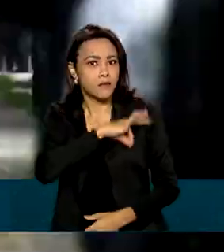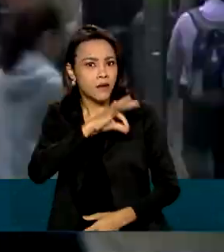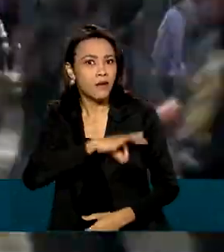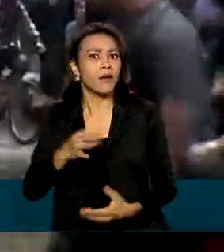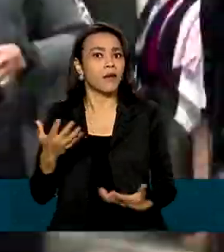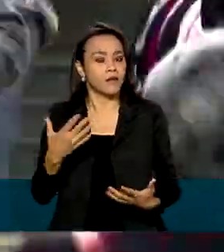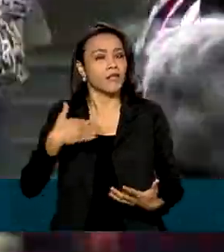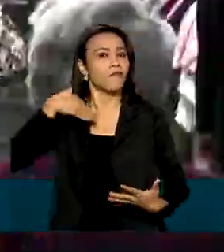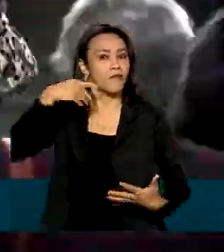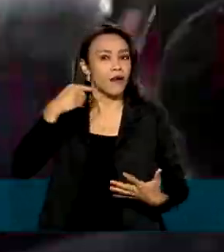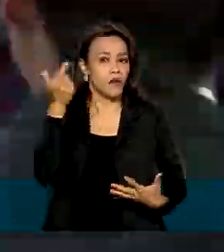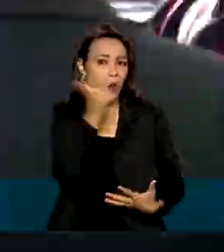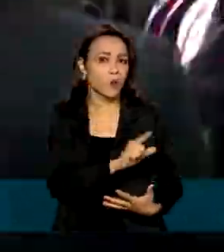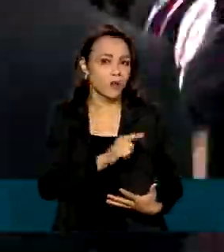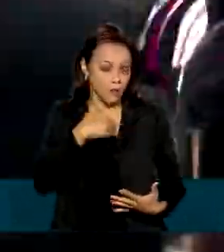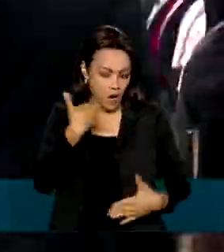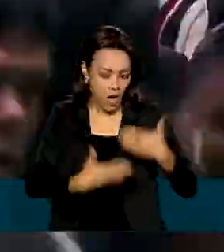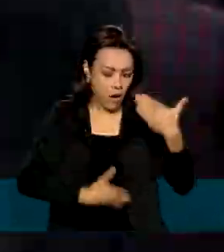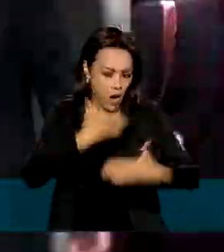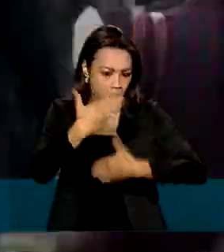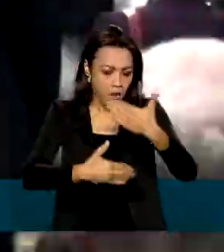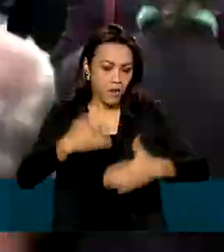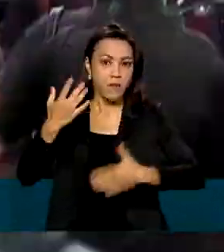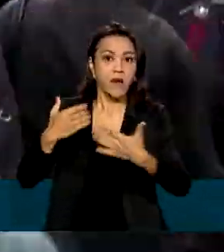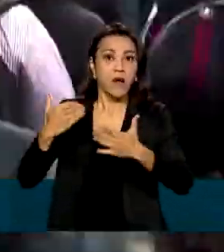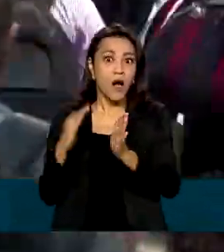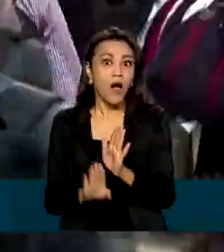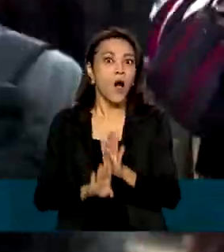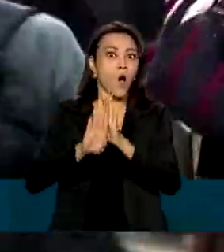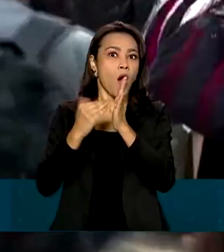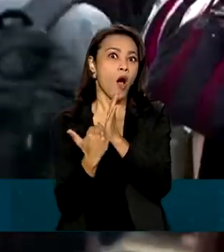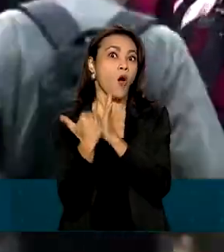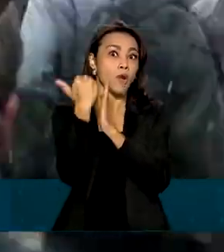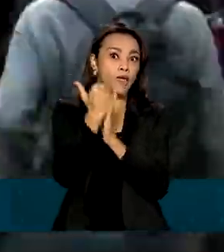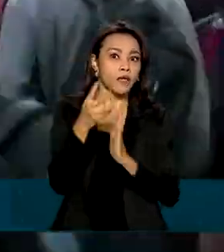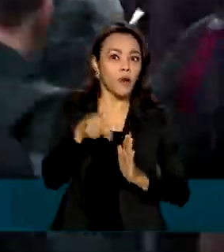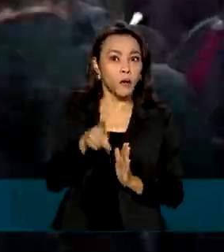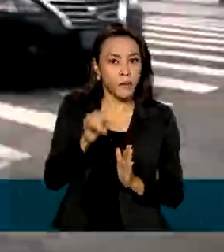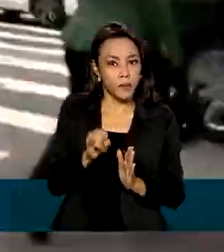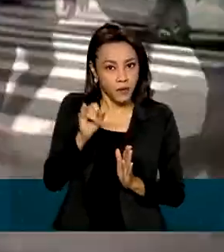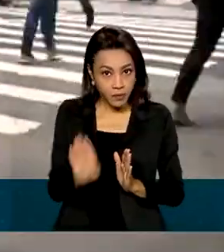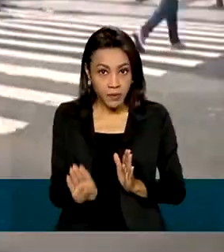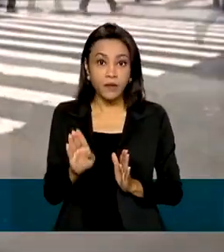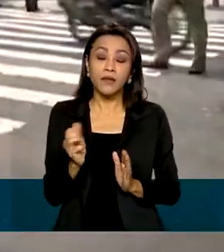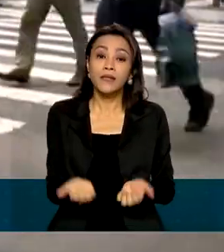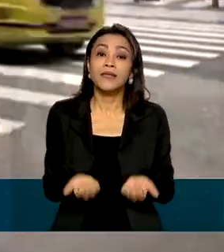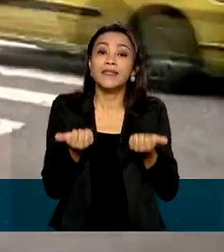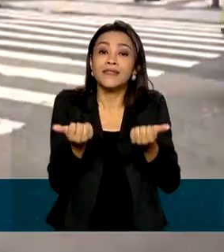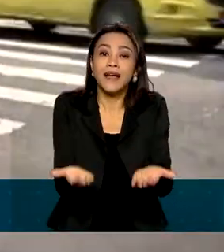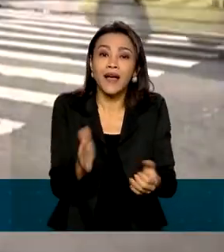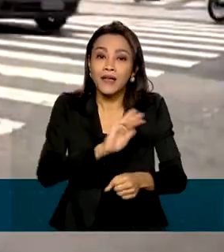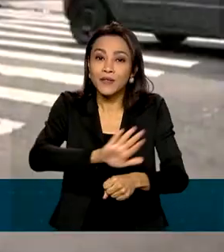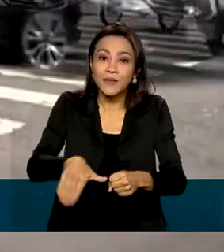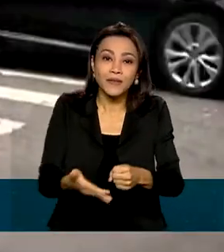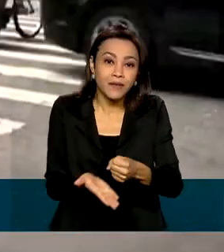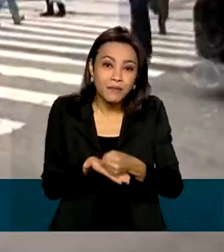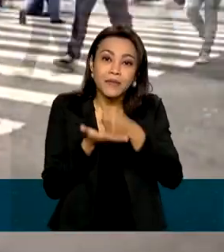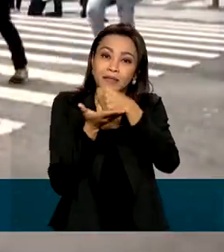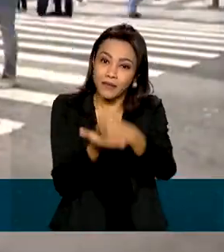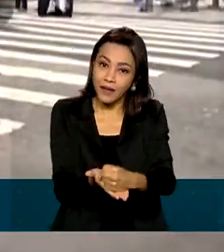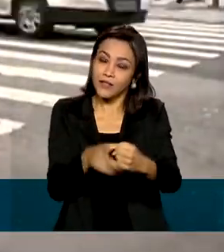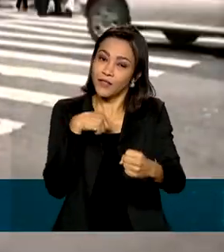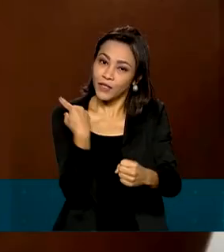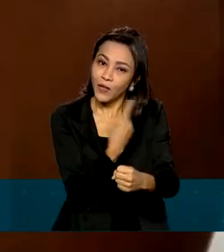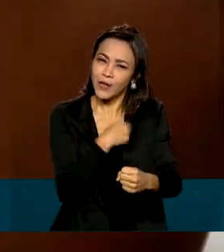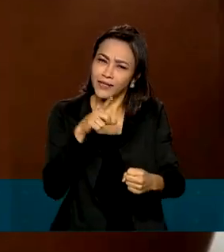mais, ampliar o PIB, ser inovador e, ao mesmo tempo, dar sustentabilidade real para que a gente tenha um